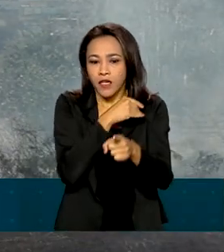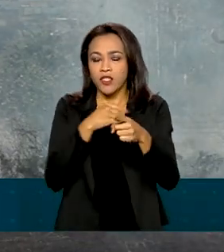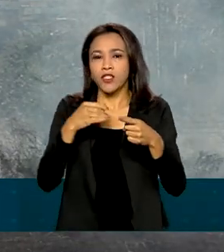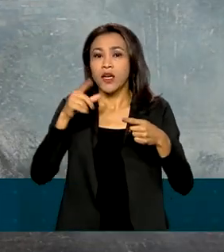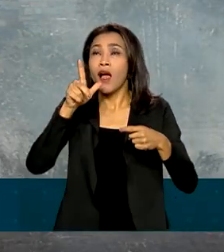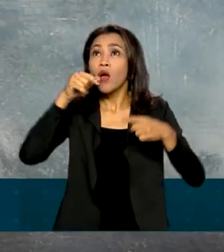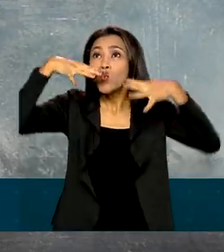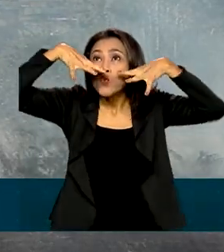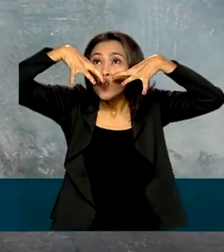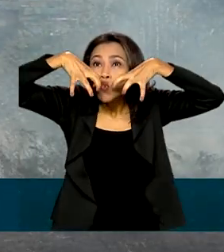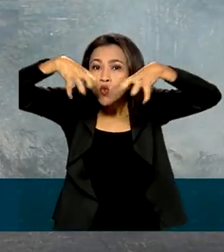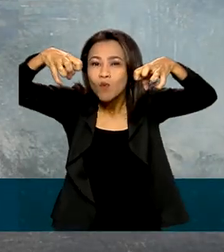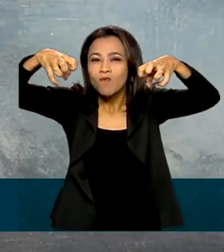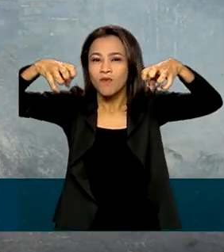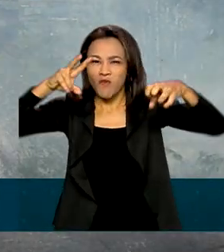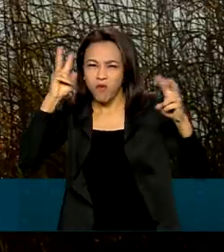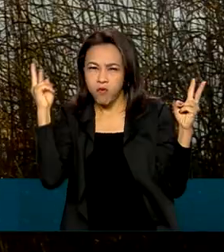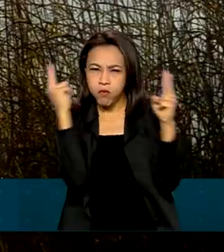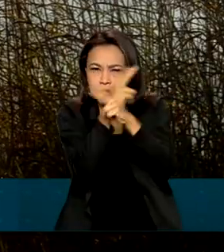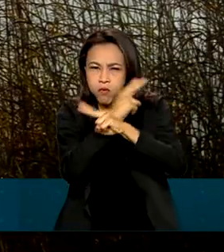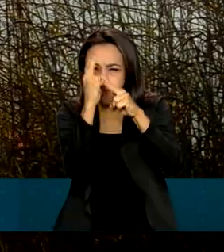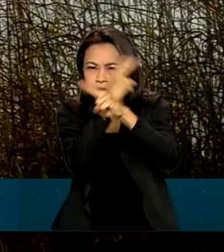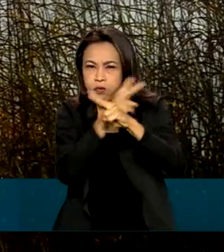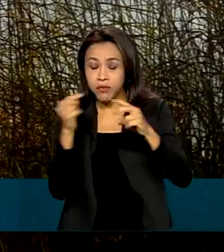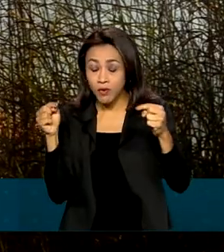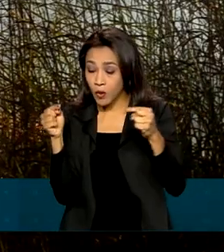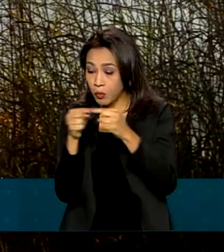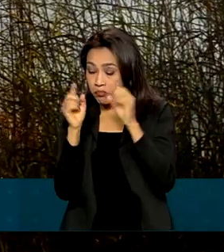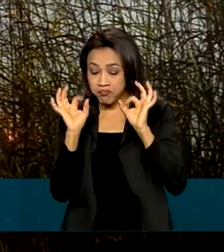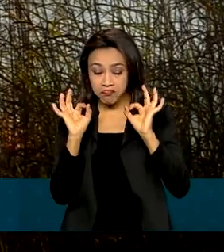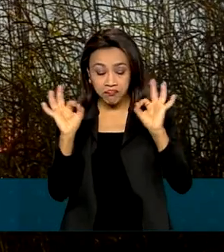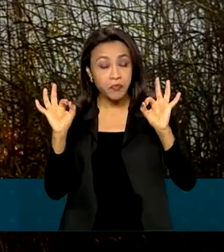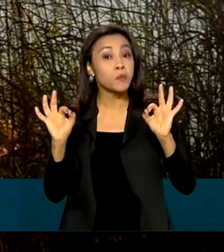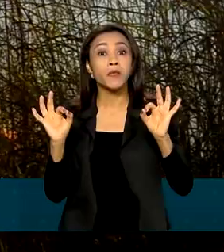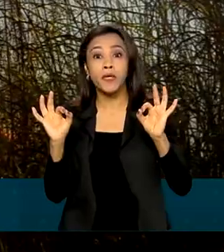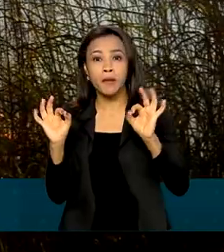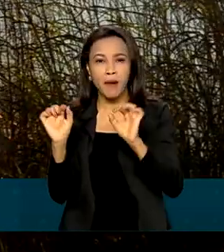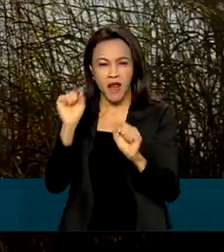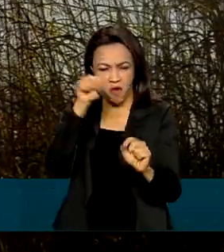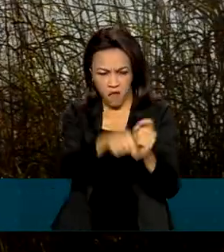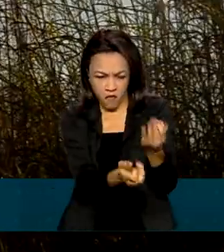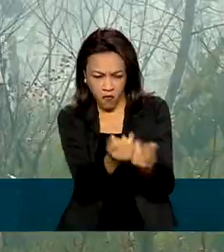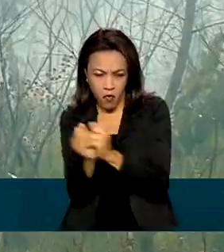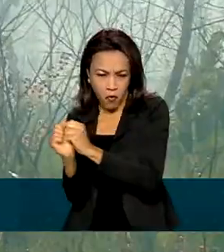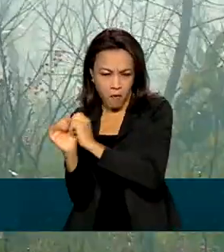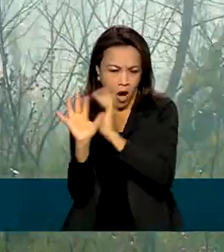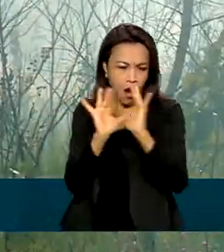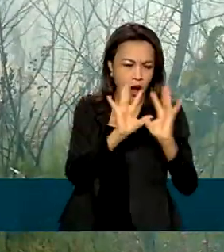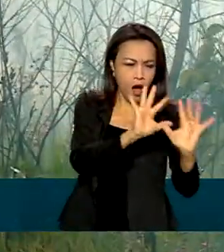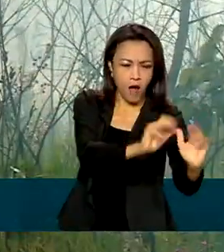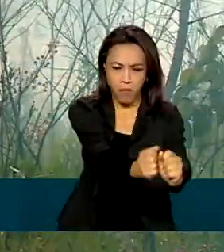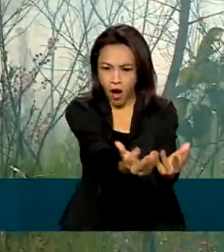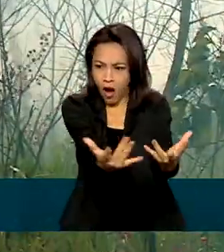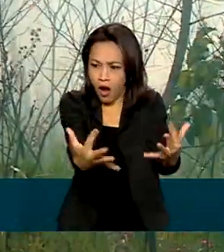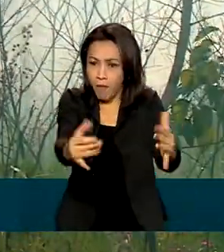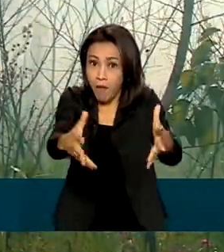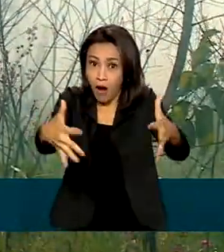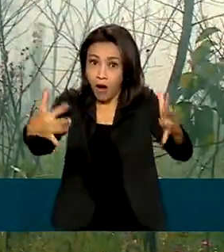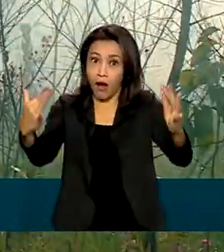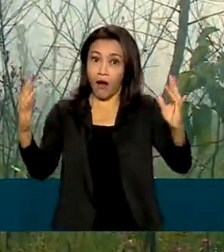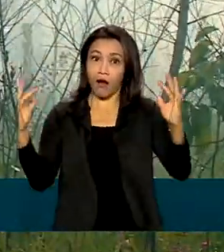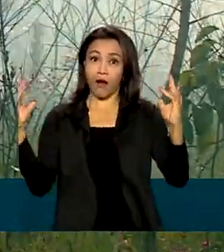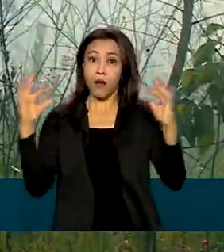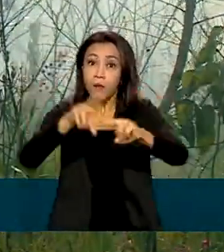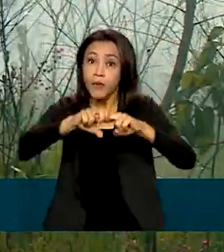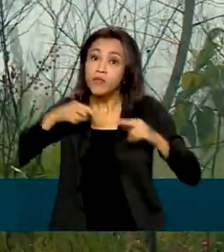umidade do ar e ventos fortes. Combinação perfeita para a propagação das queimadas. Por isso, nesta época